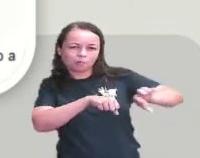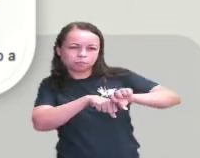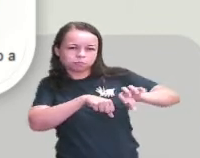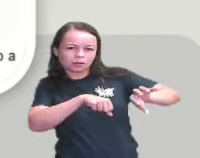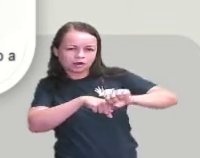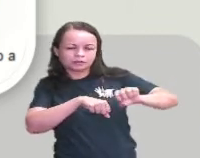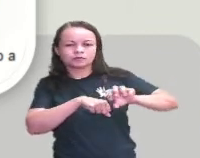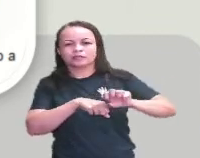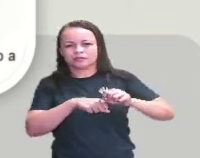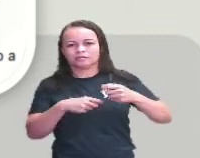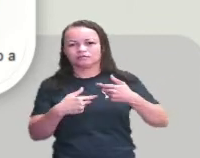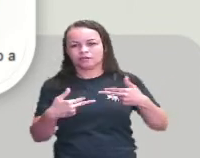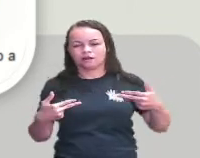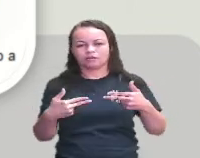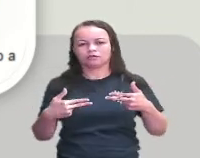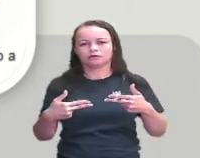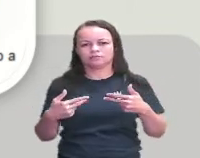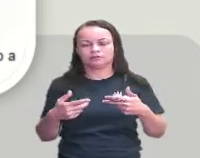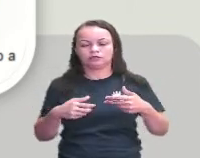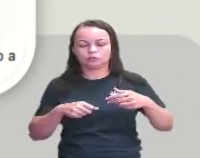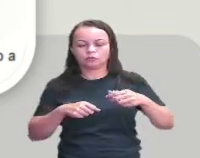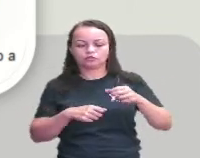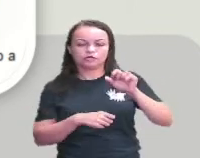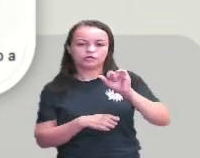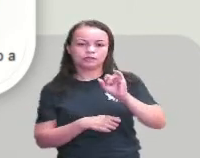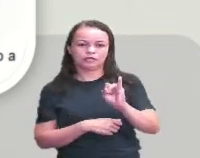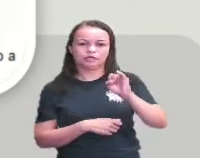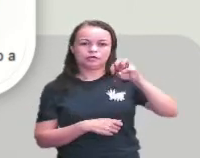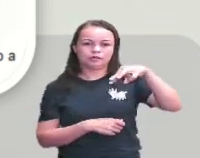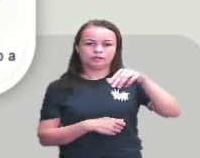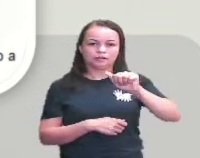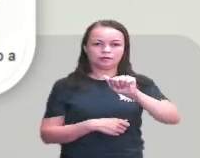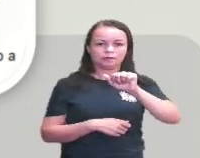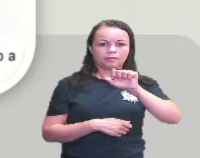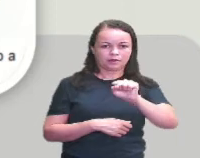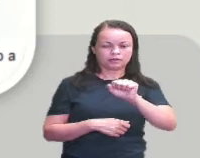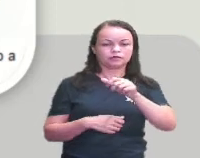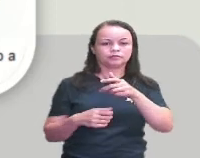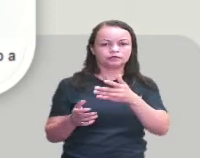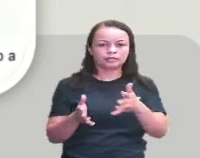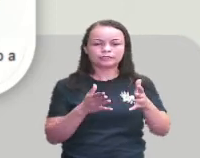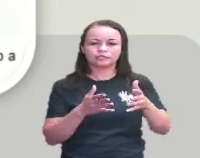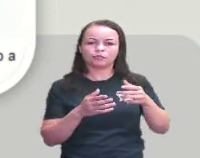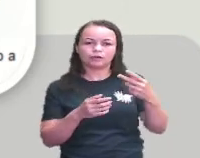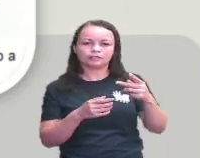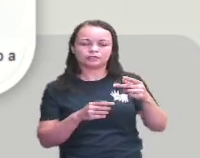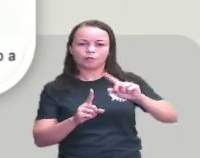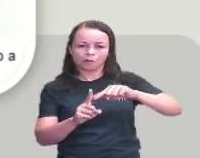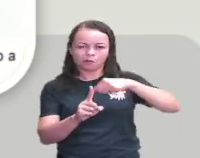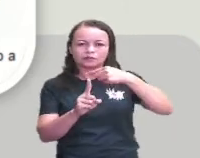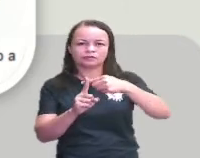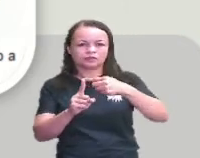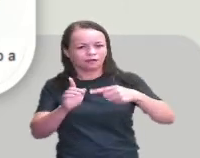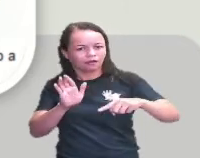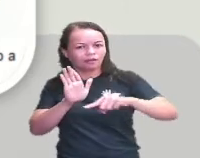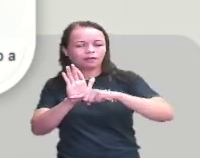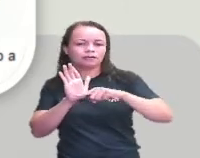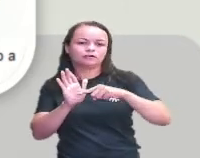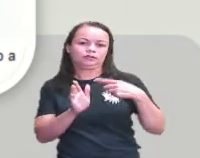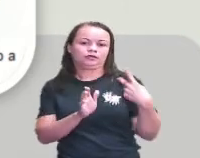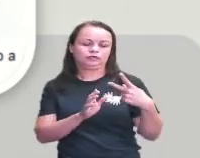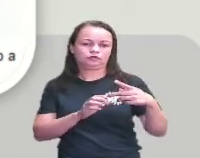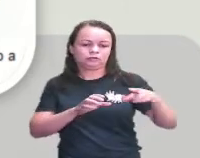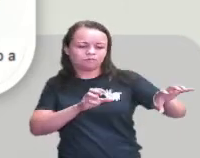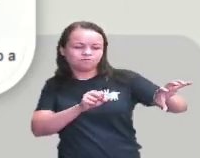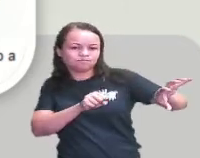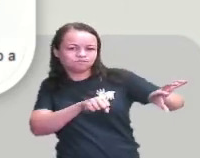materiais magnéticos. Os ímãs apresentam um polo positivo e outro negativo. É isso que configura a sua força